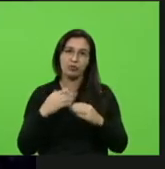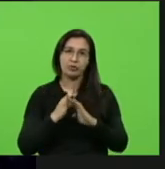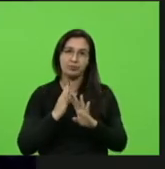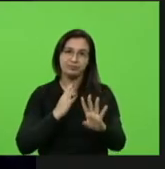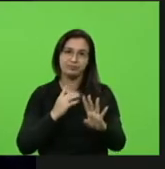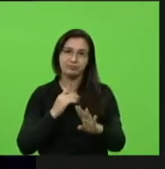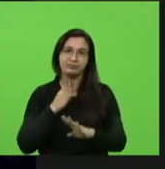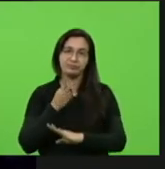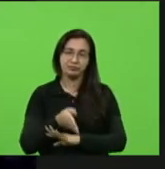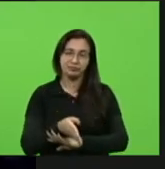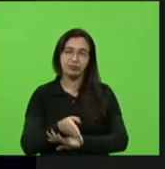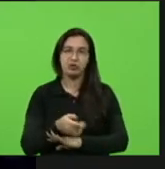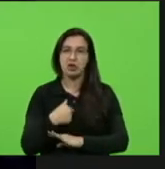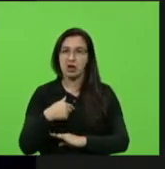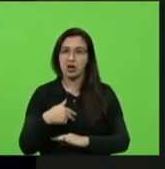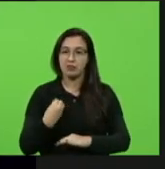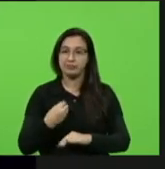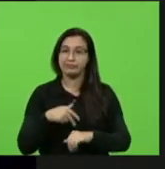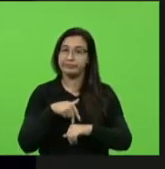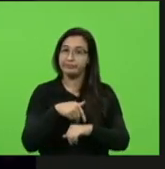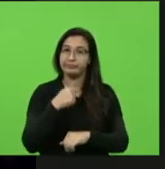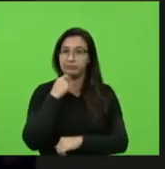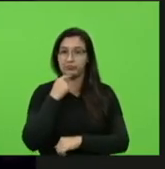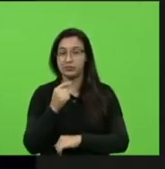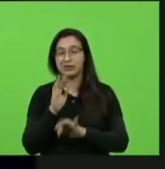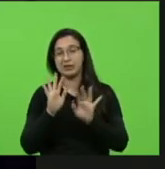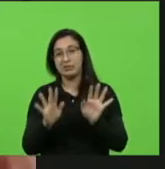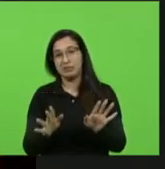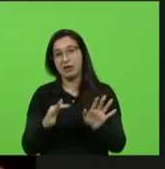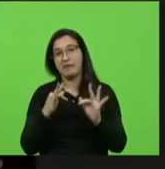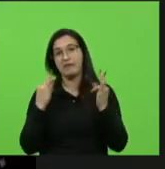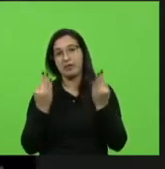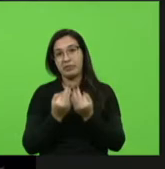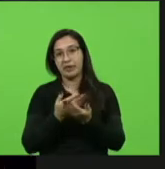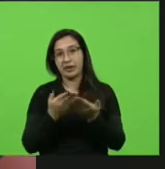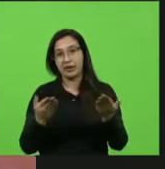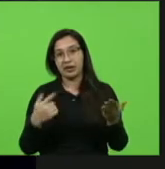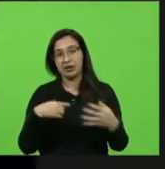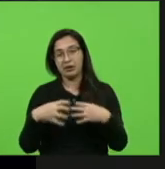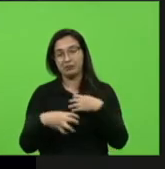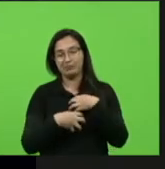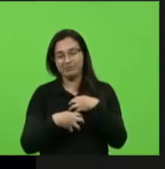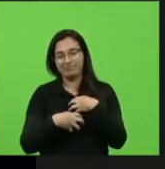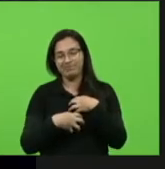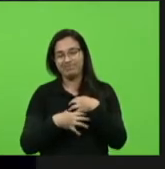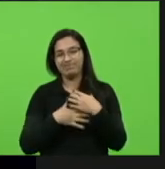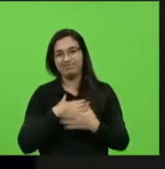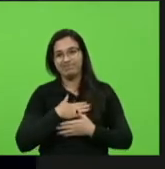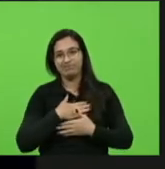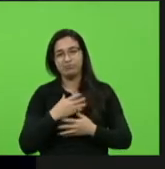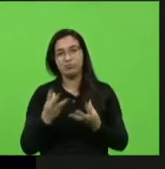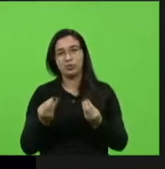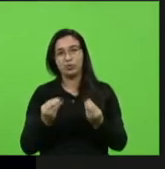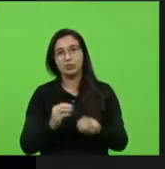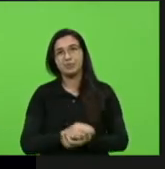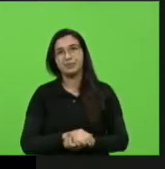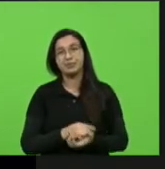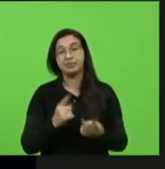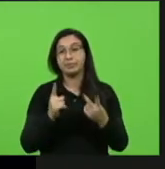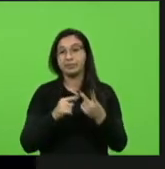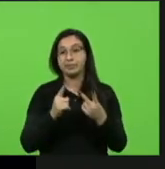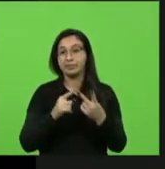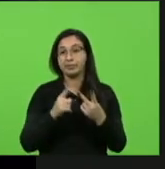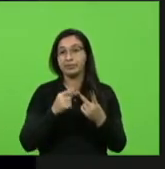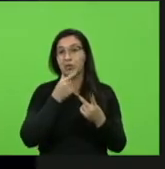pude estar presente, mas quero deixar à família os meus sentimentos. E a moção que faço ao Dr. Felipe